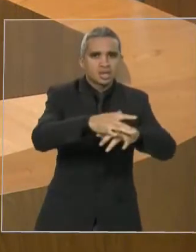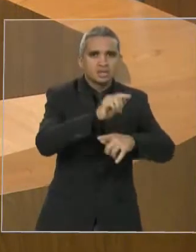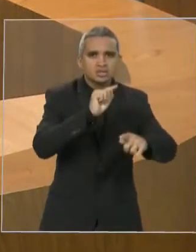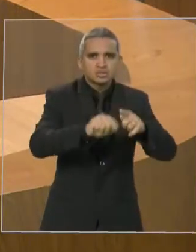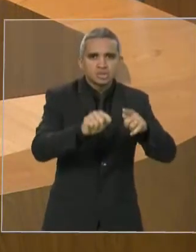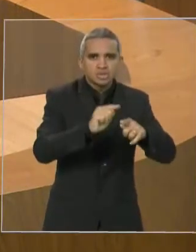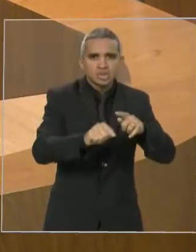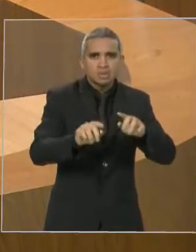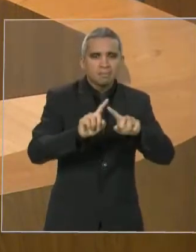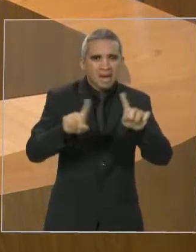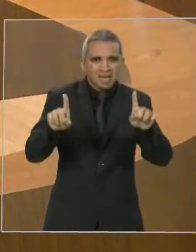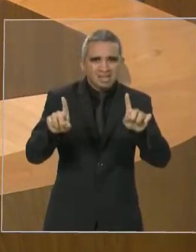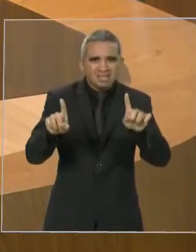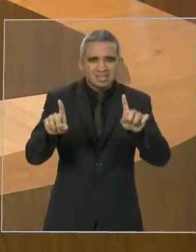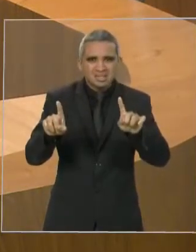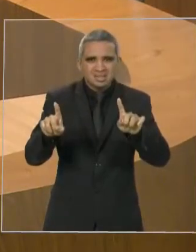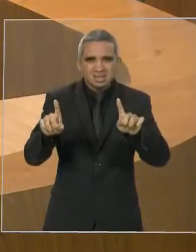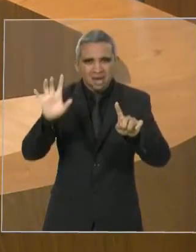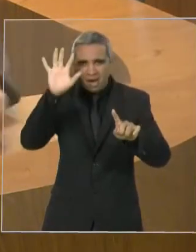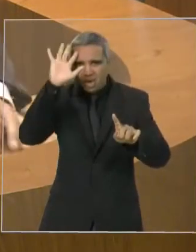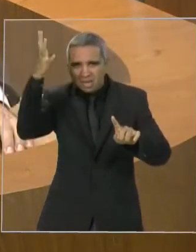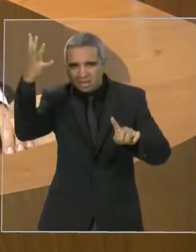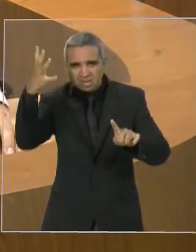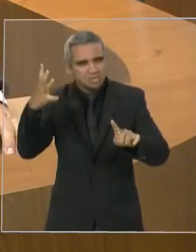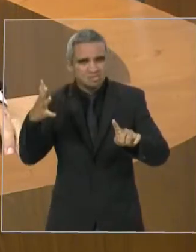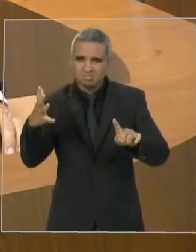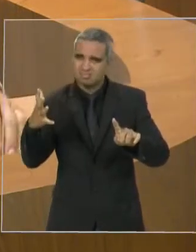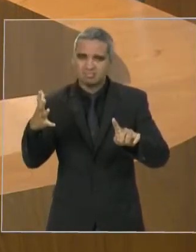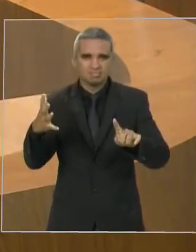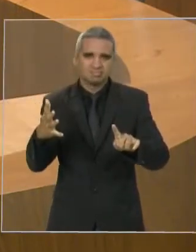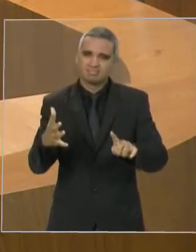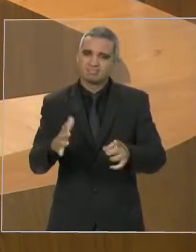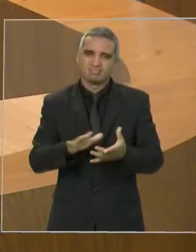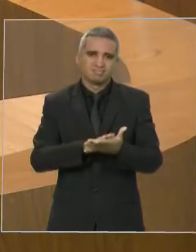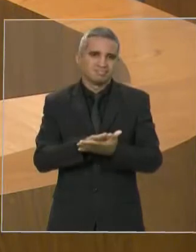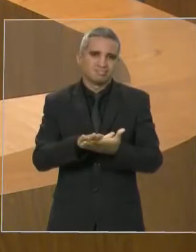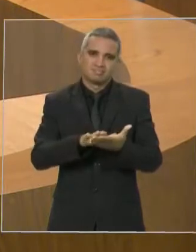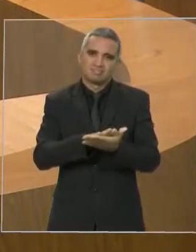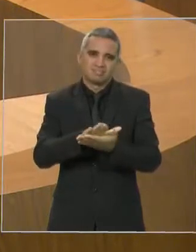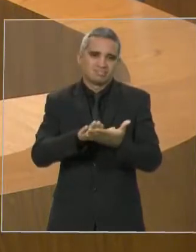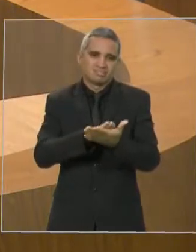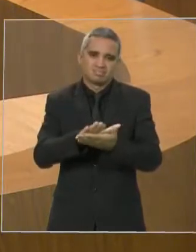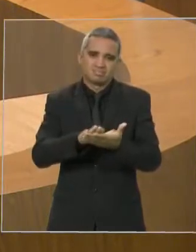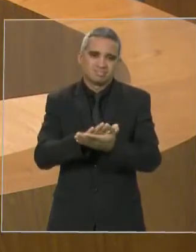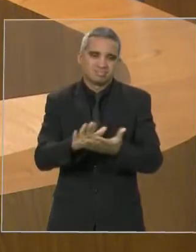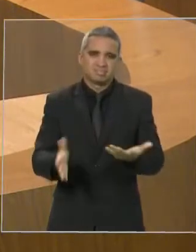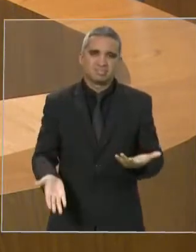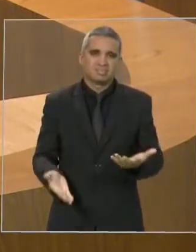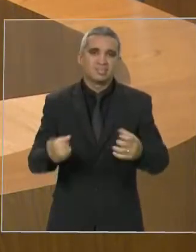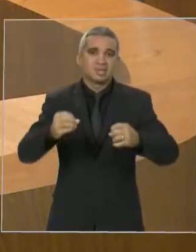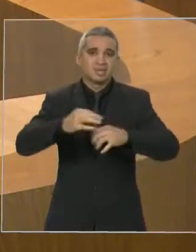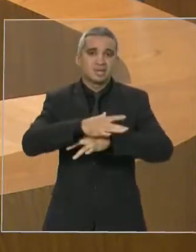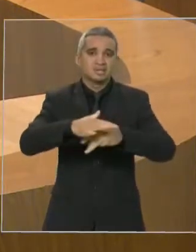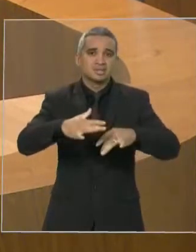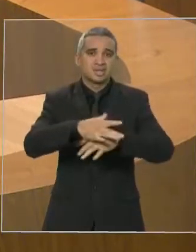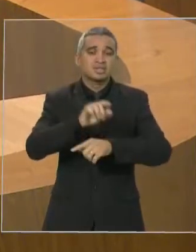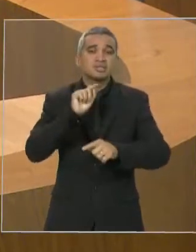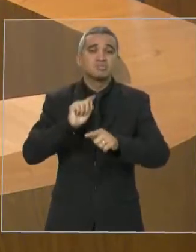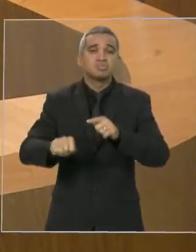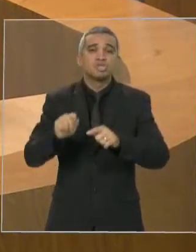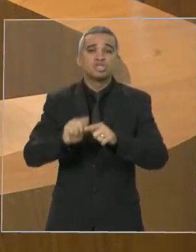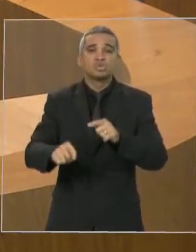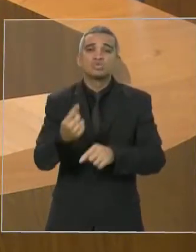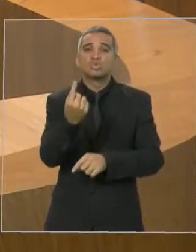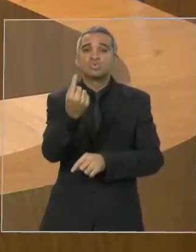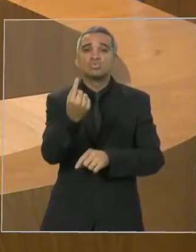presidente, a nossa cidade de Pinheiro só tem uma obra perfeita que foi feita pelo nosso governador,